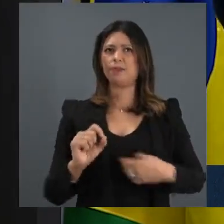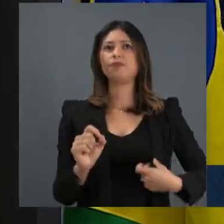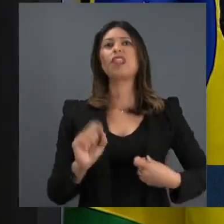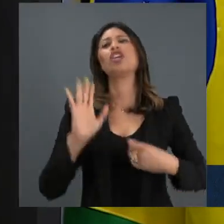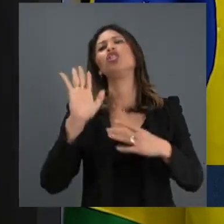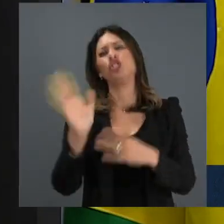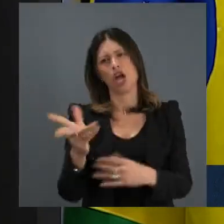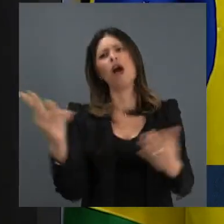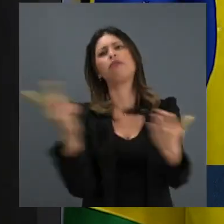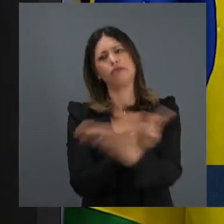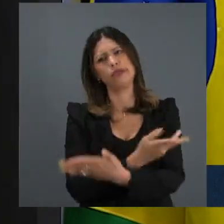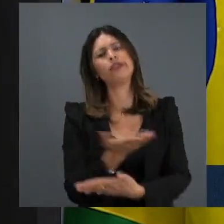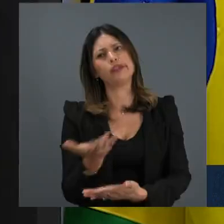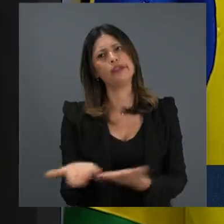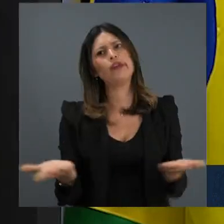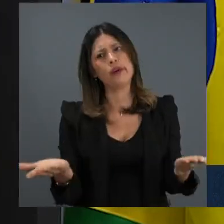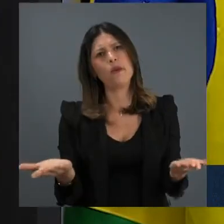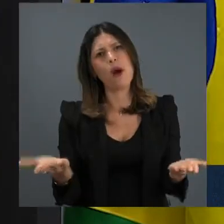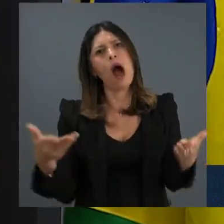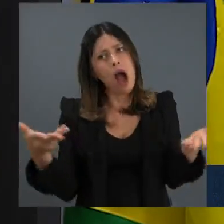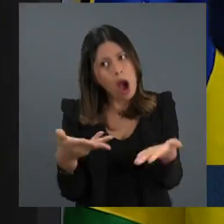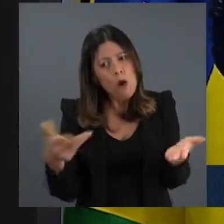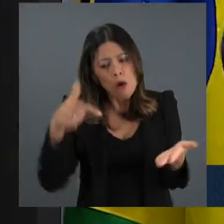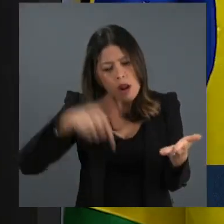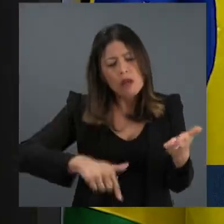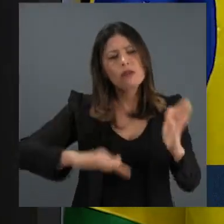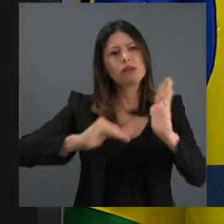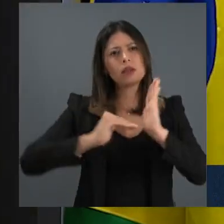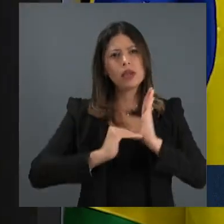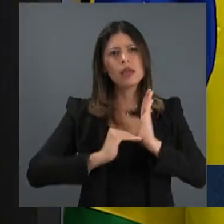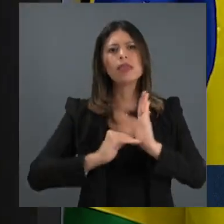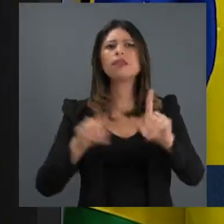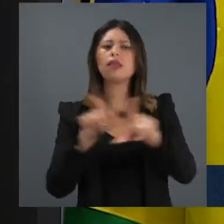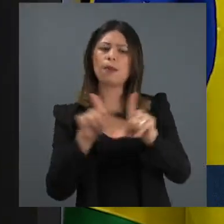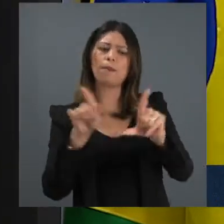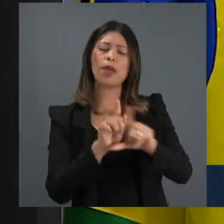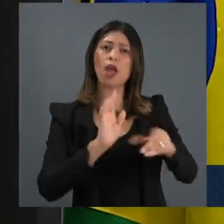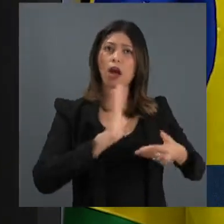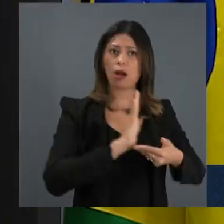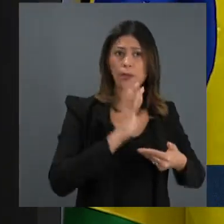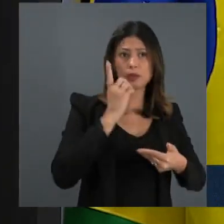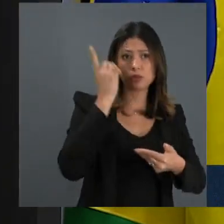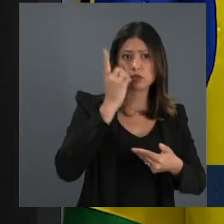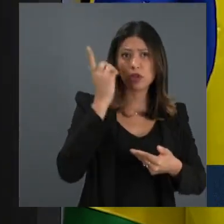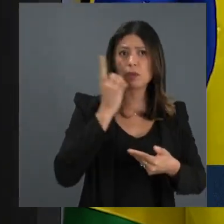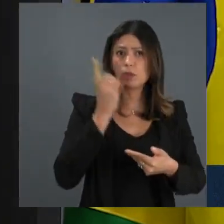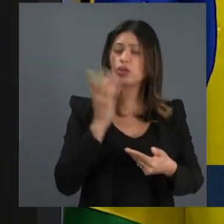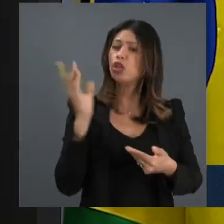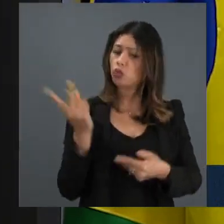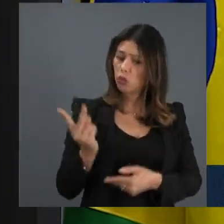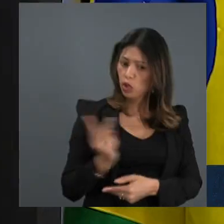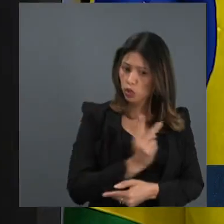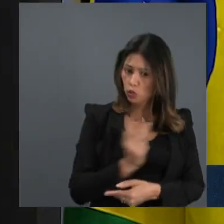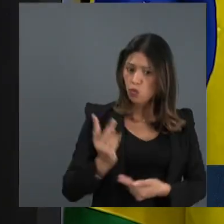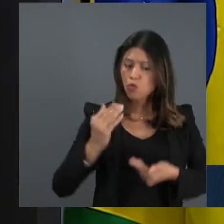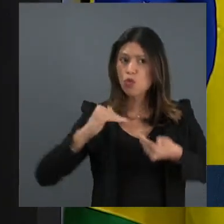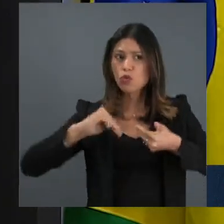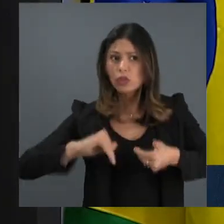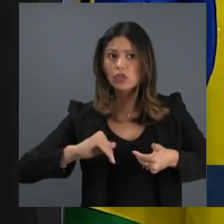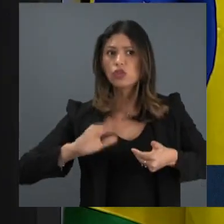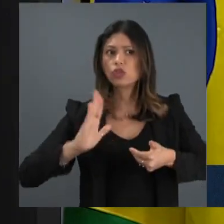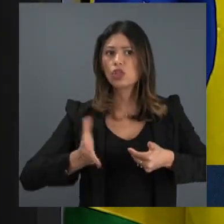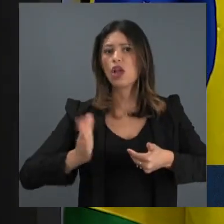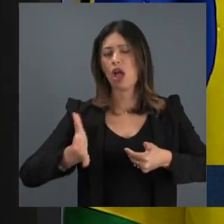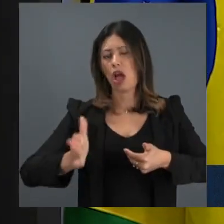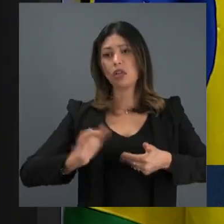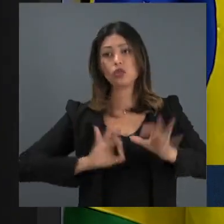já houve o escândalo. Falta agora essa casa e a Câmara dos Deputados, que já está se movimentando, ambas as casas, que é a